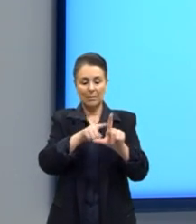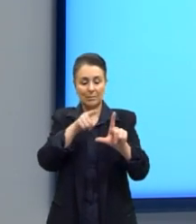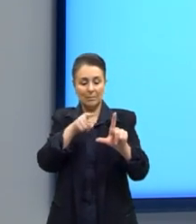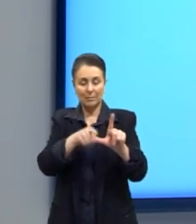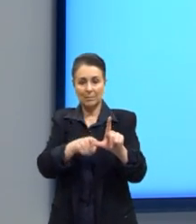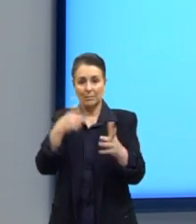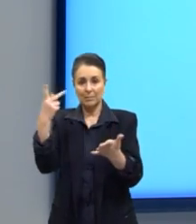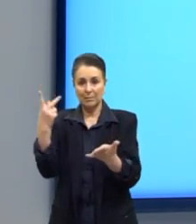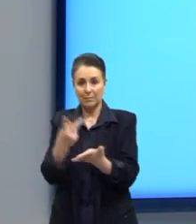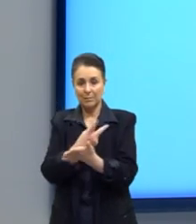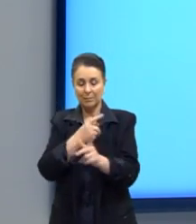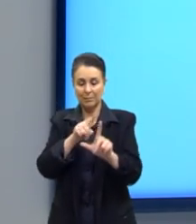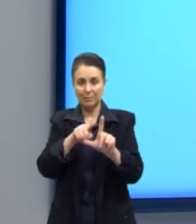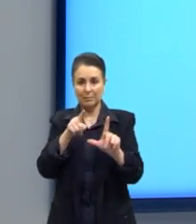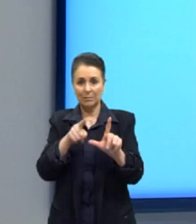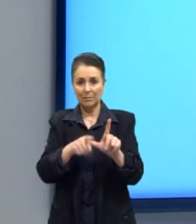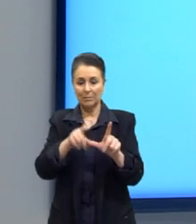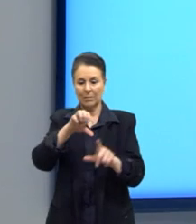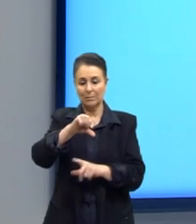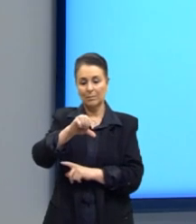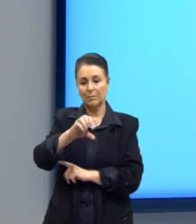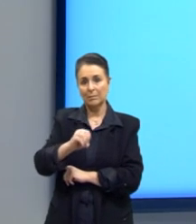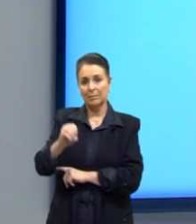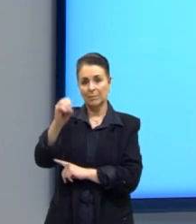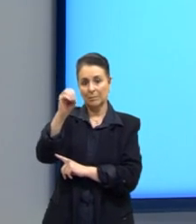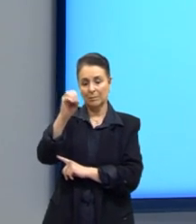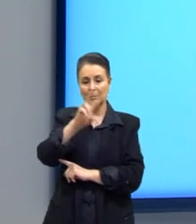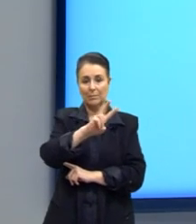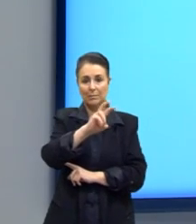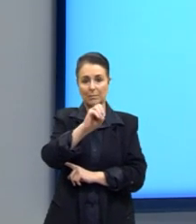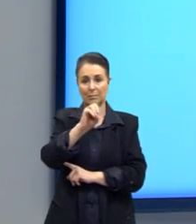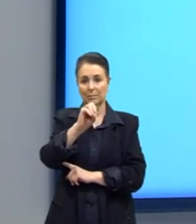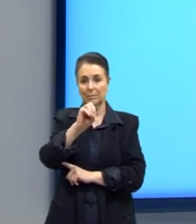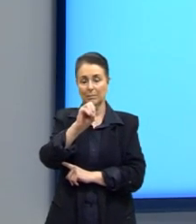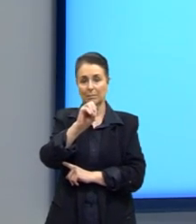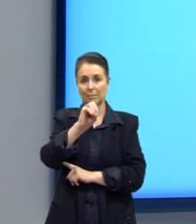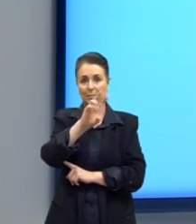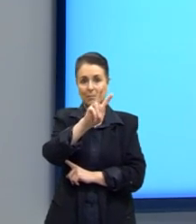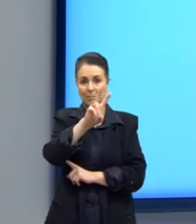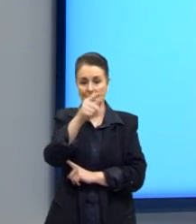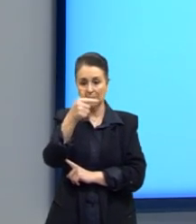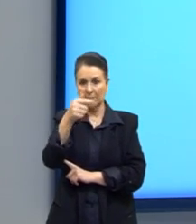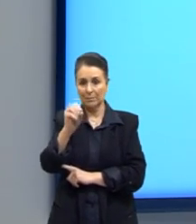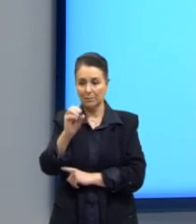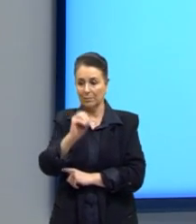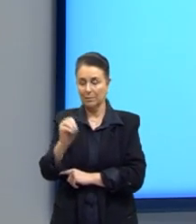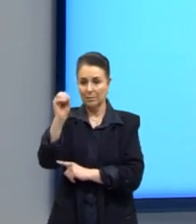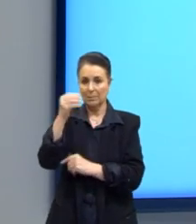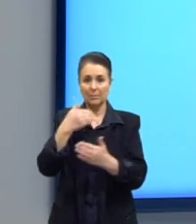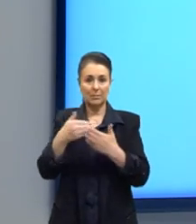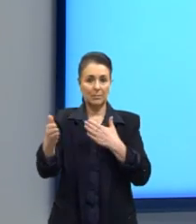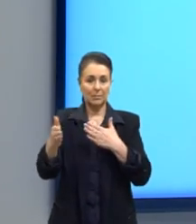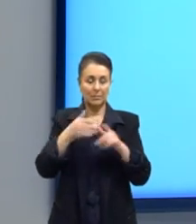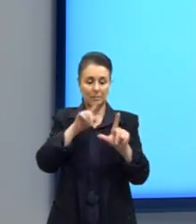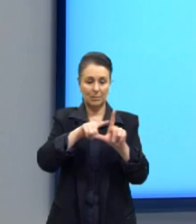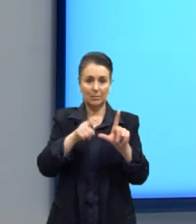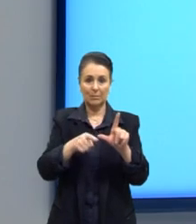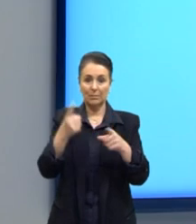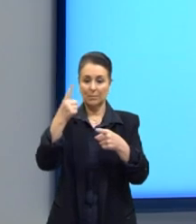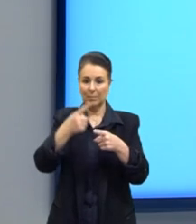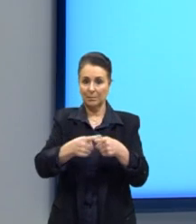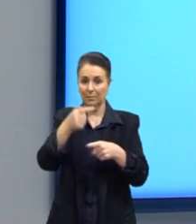que isso acontece são os ângulos de 90 e de 270 graus e qualquer ângulo múltiplo deles